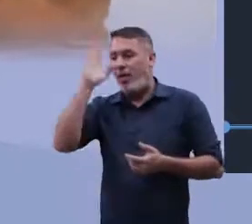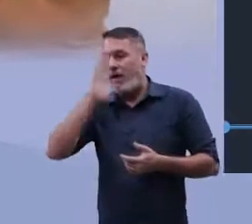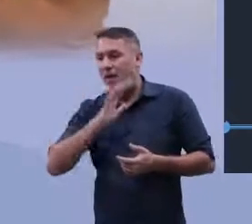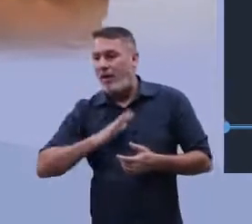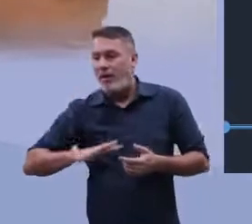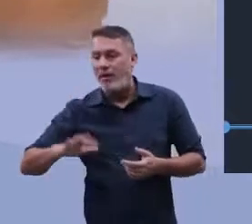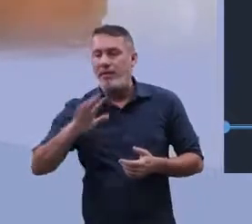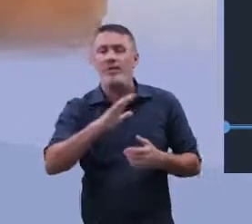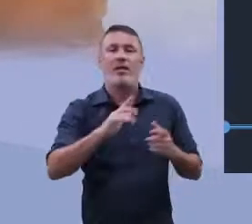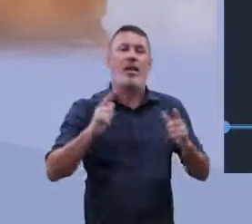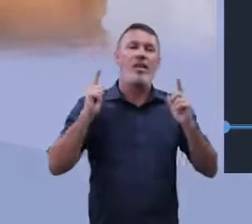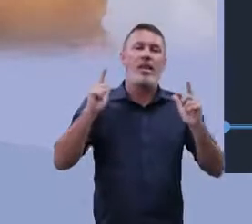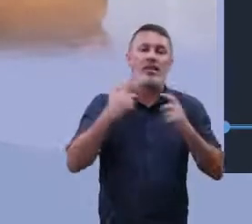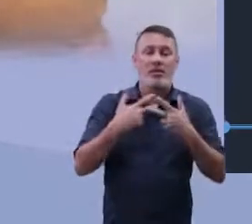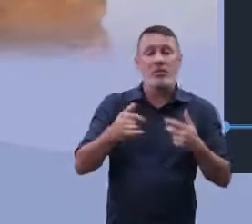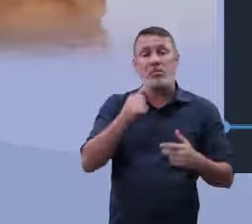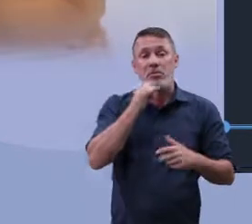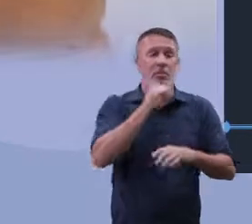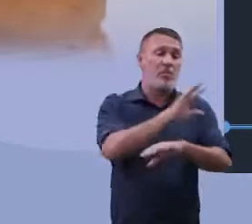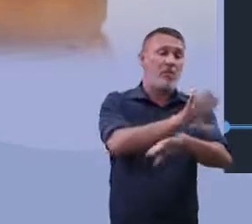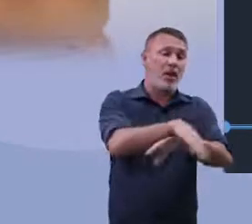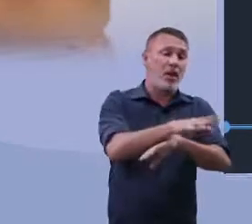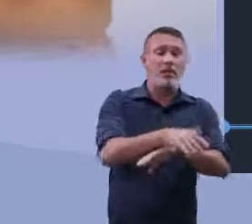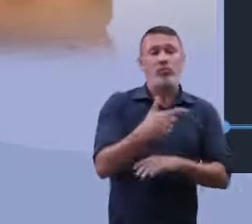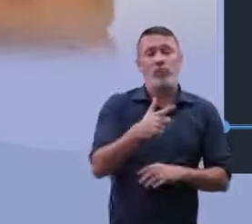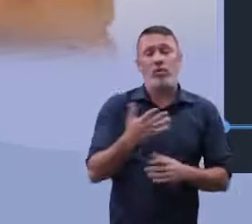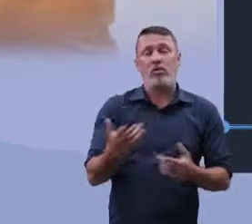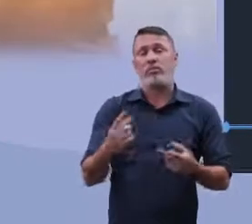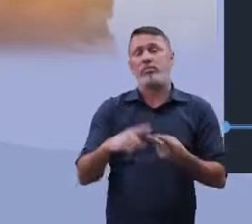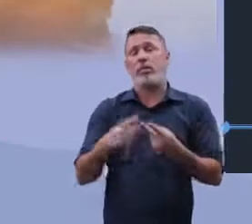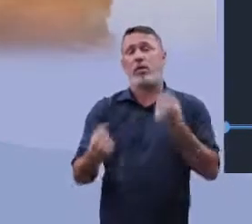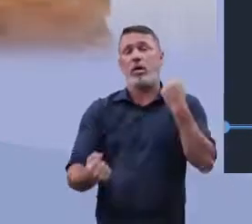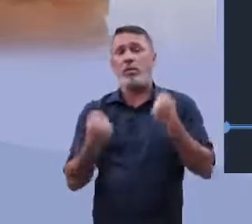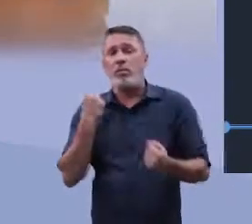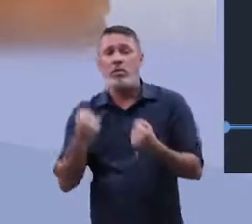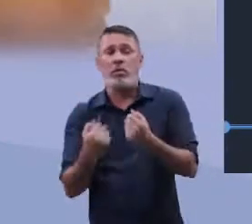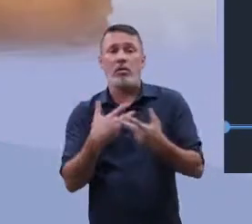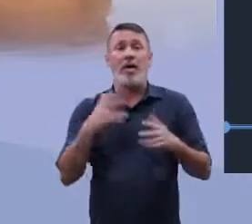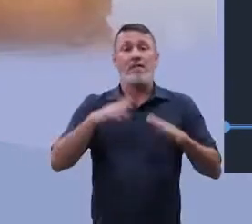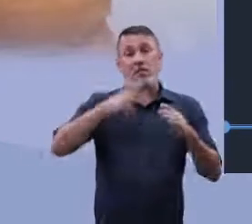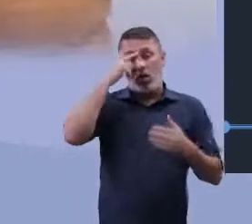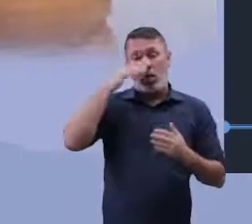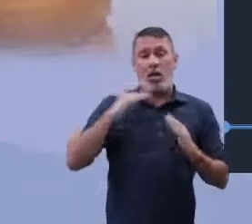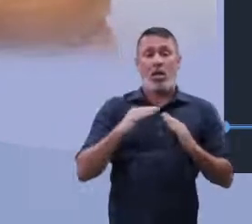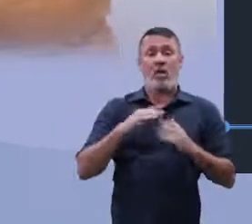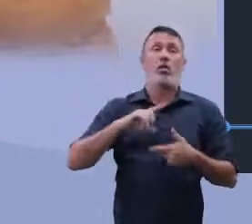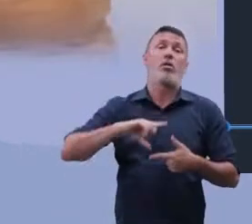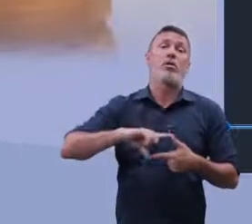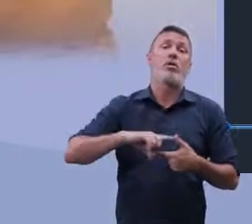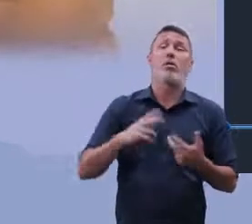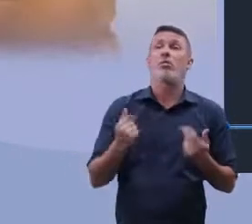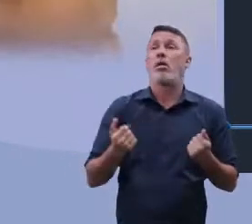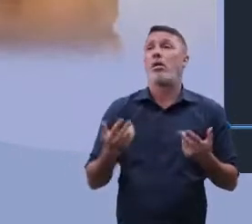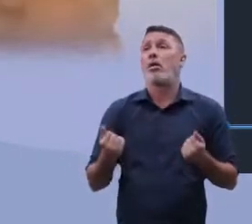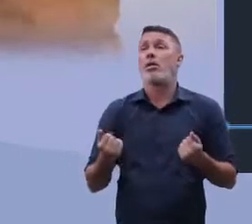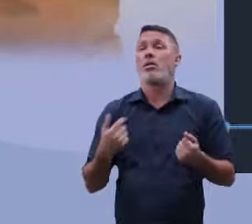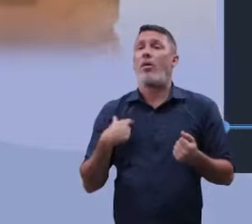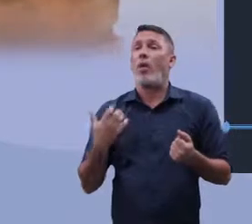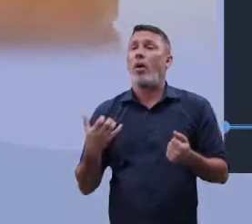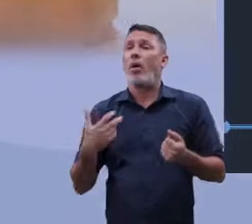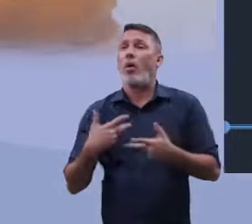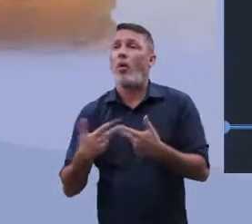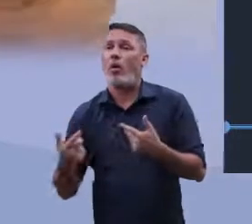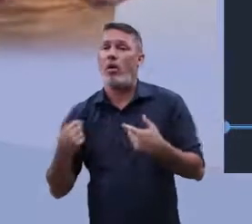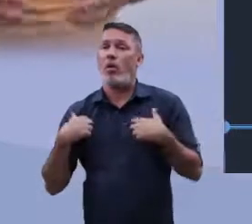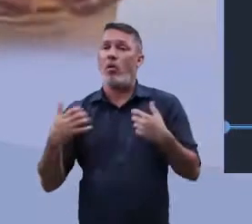gratuitas. Às vezes, né, um parque, às vezes uma academia, coisas que às vezes a pessoa está dentro de casa sem fazer alguma coisa